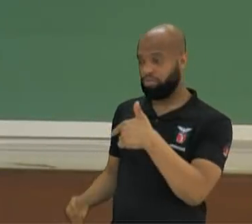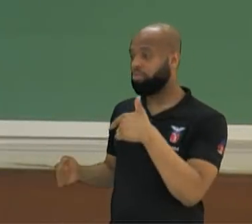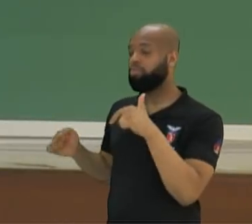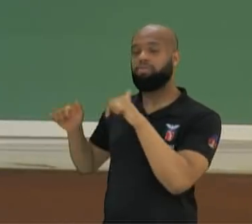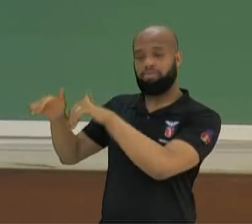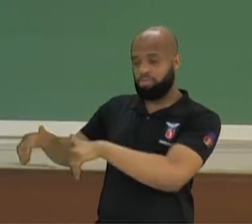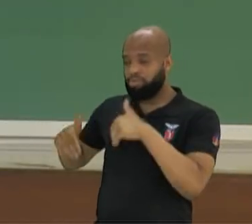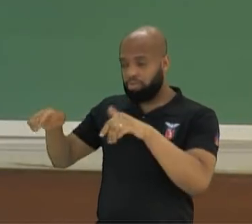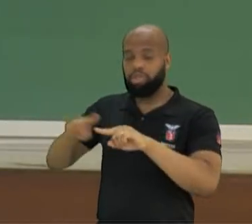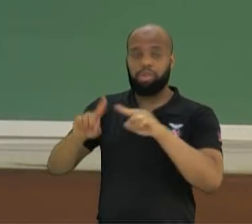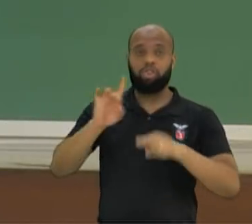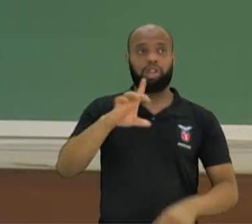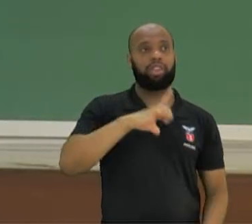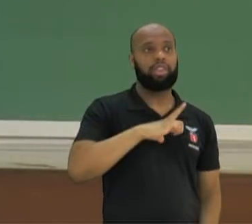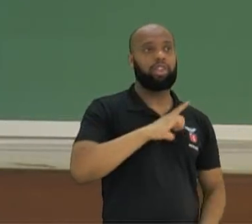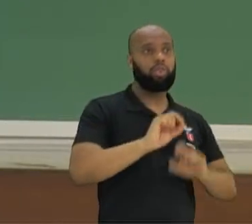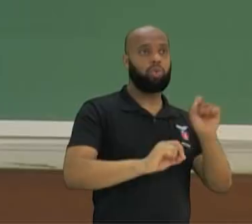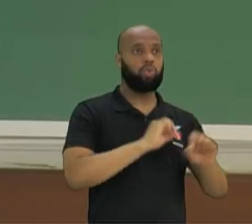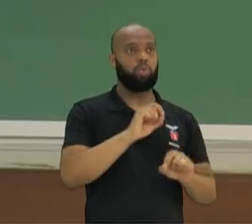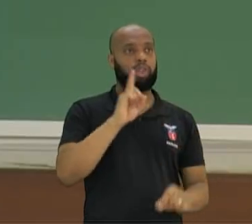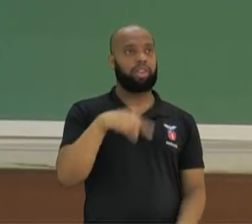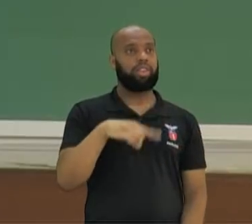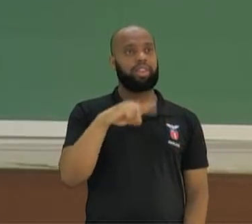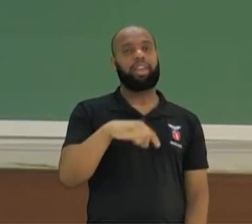8 adidos no mundo inteiro.